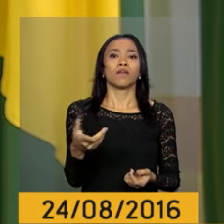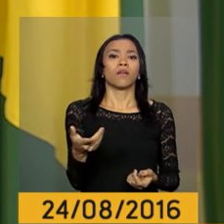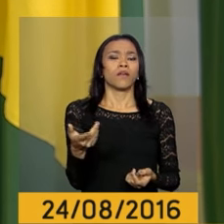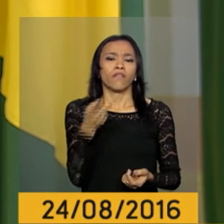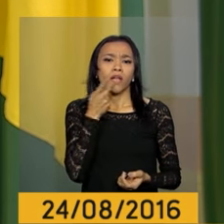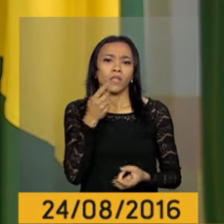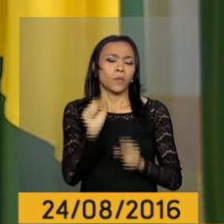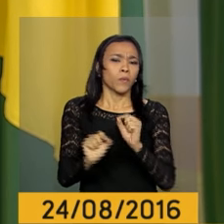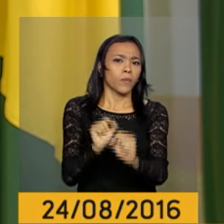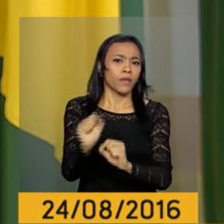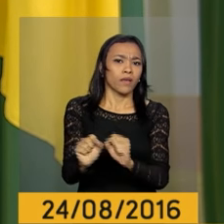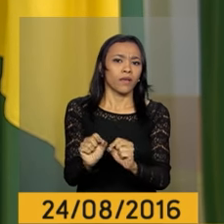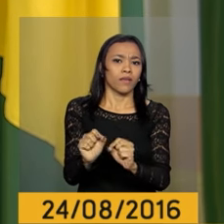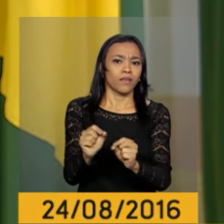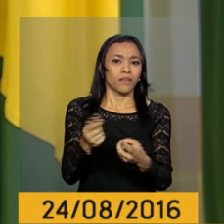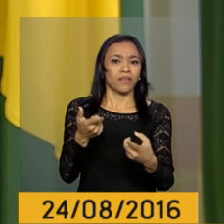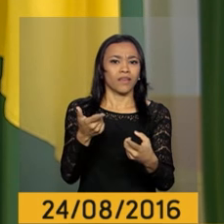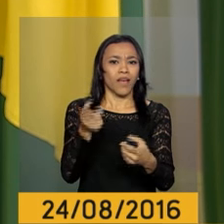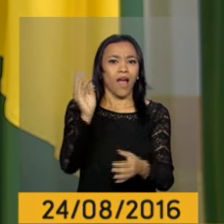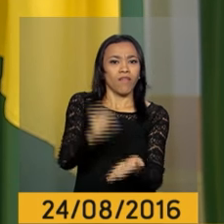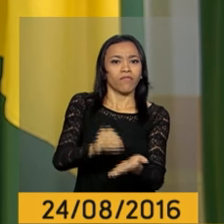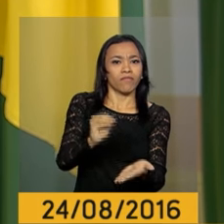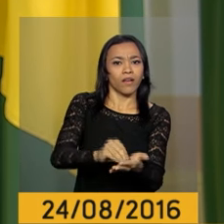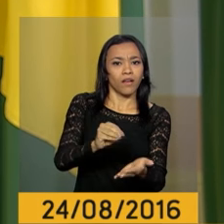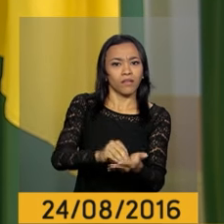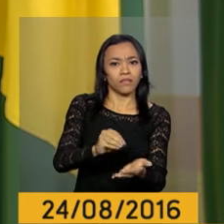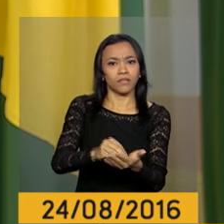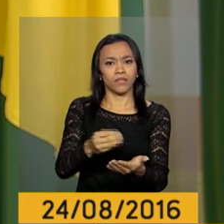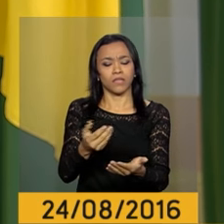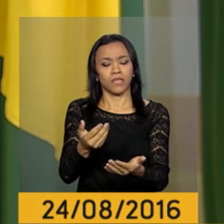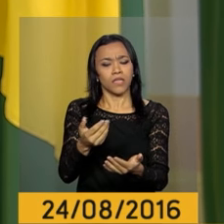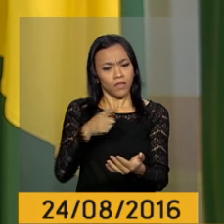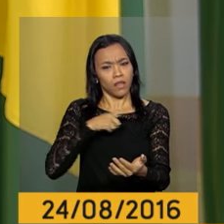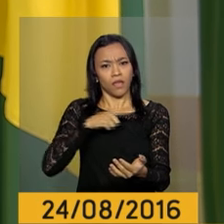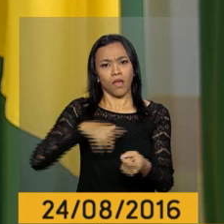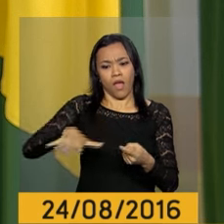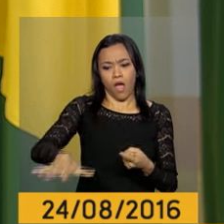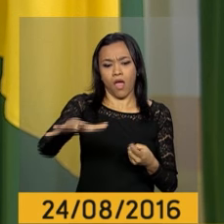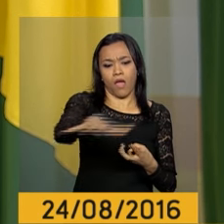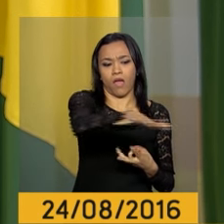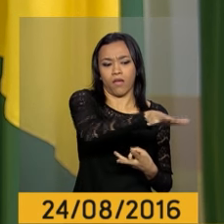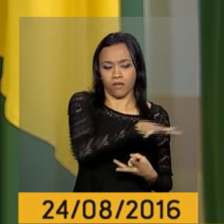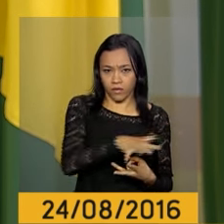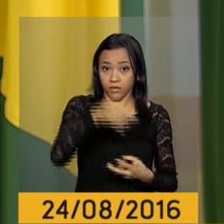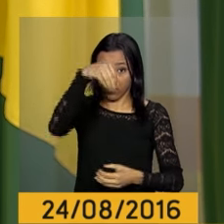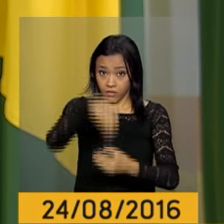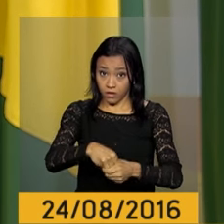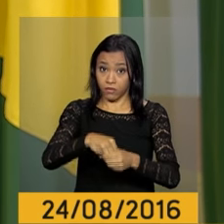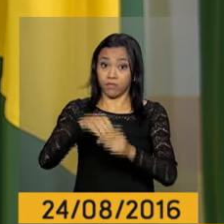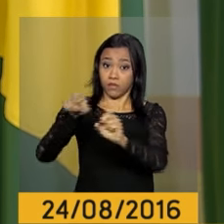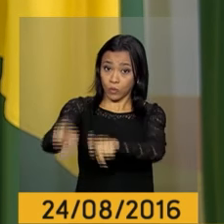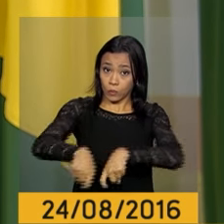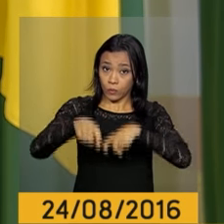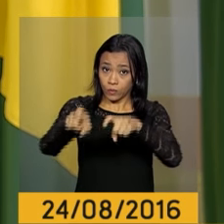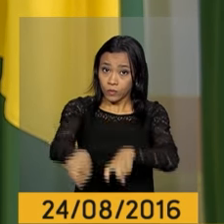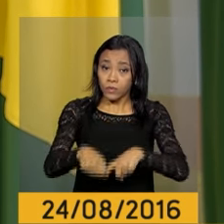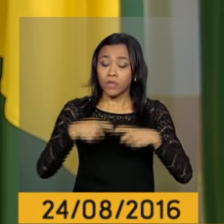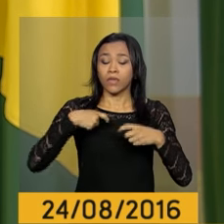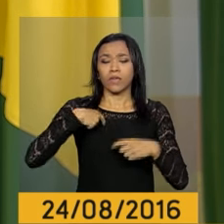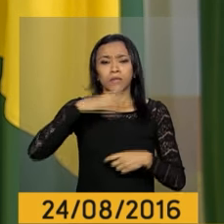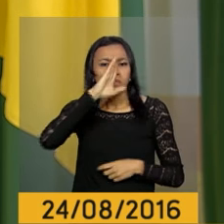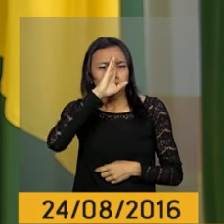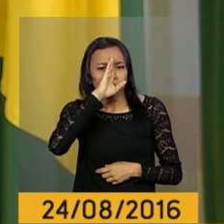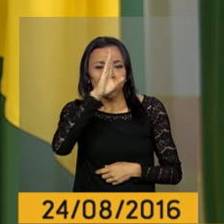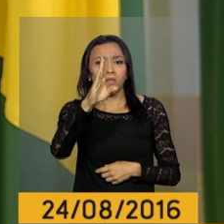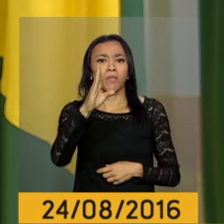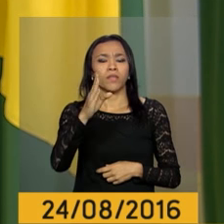não significa falta de fiscalização, porque há setores fundamentais na área da agricultura, especialmente no